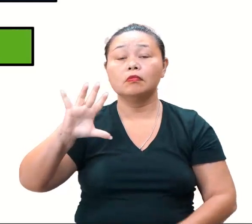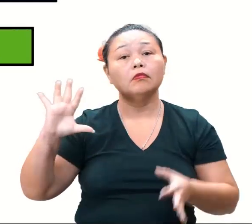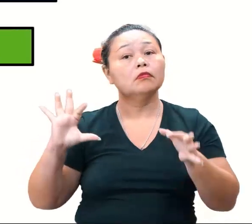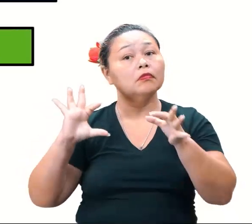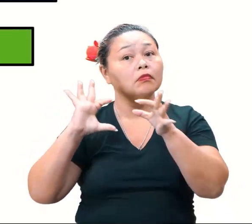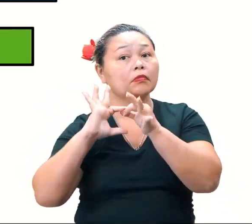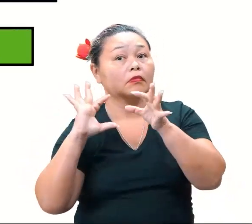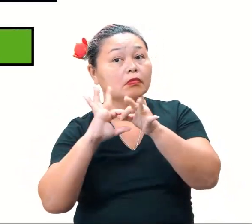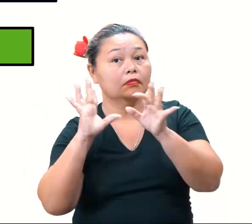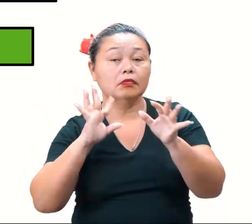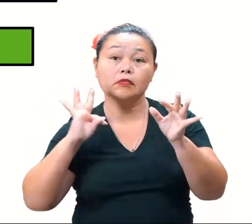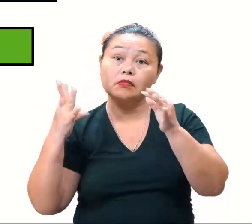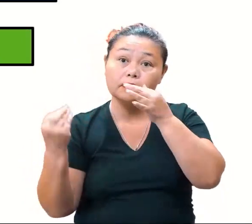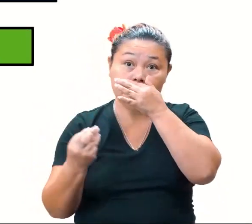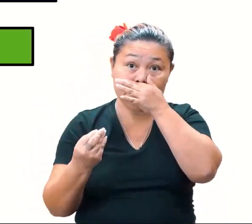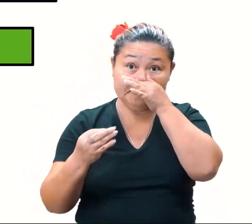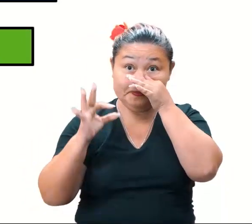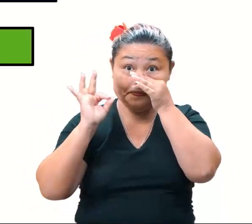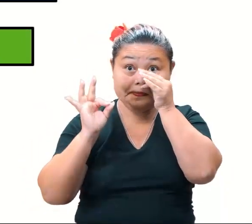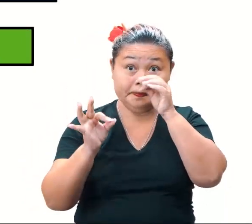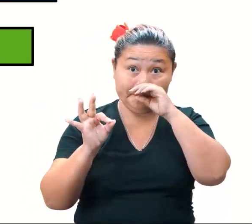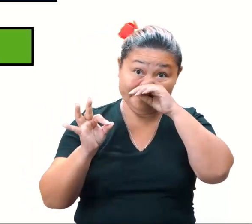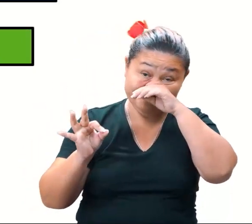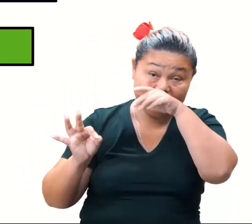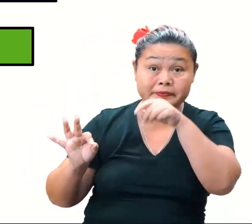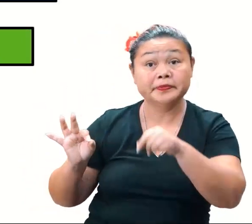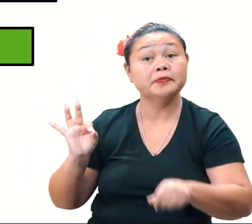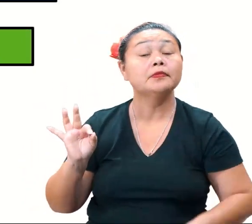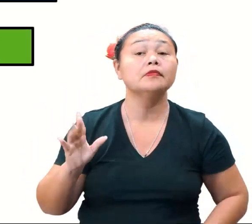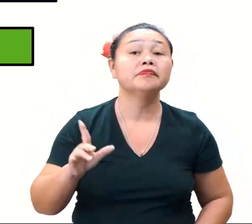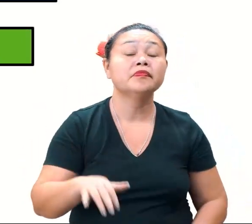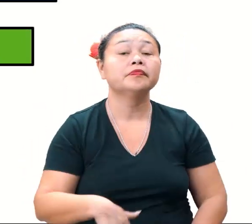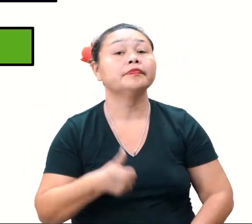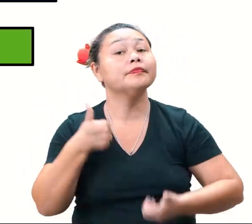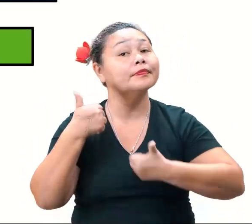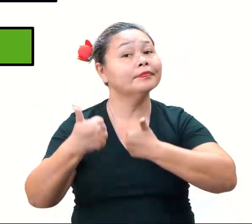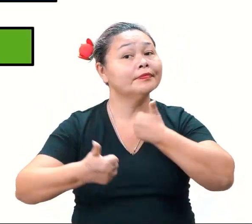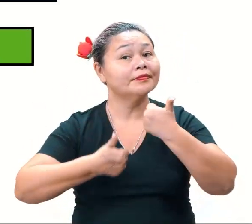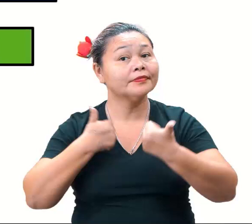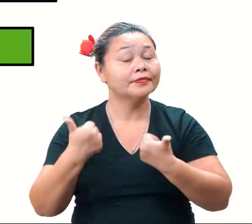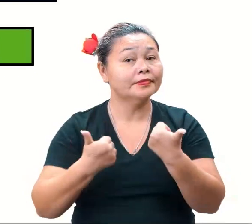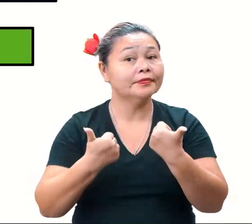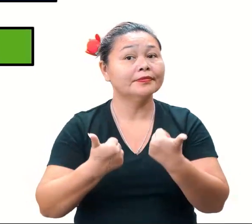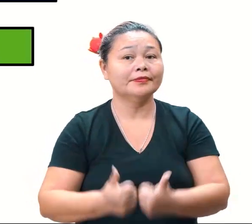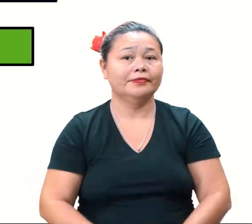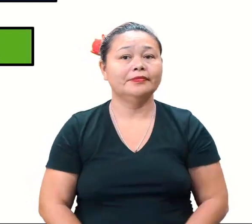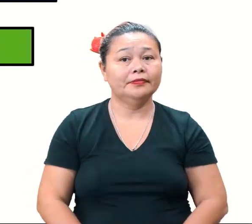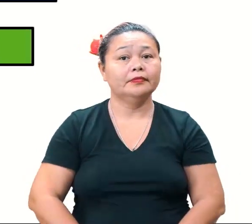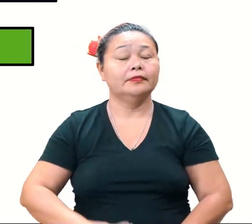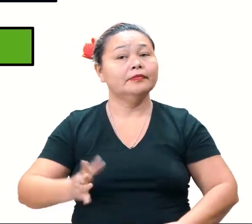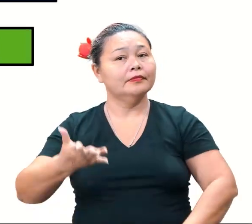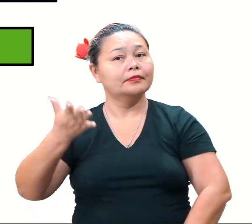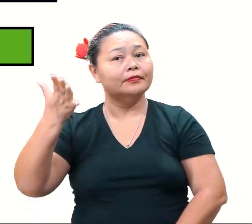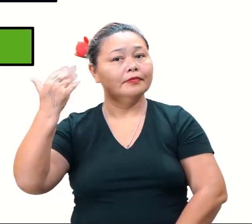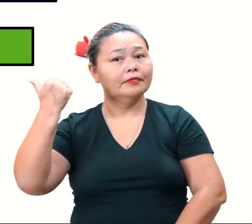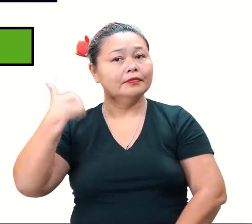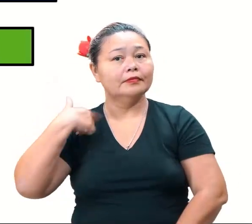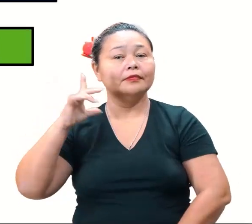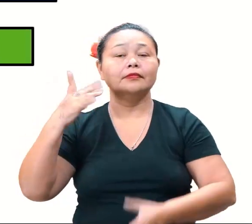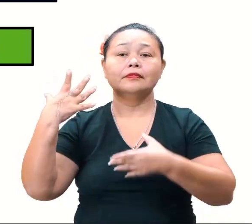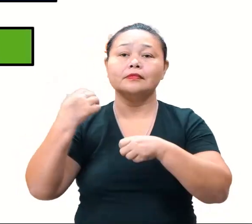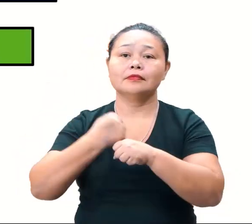todo mundo, certo? Certinho. Beleza. Beleza. E vamos lá nas operações agora